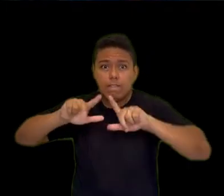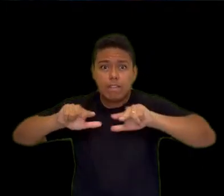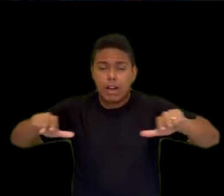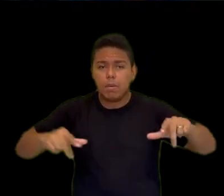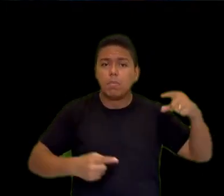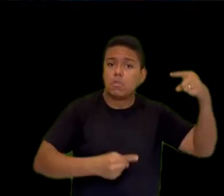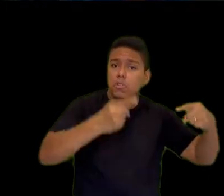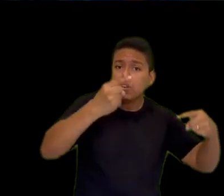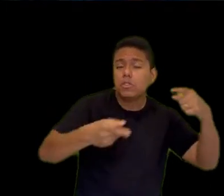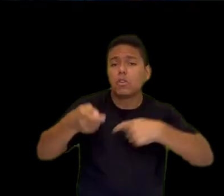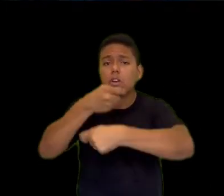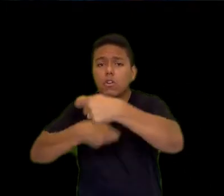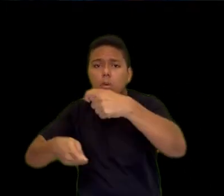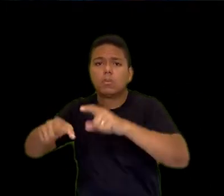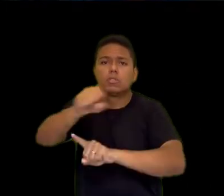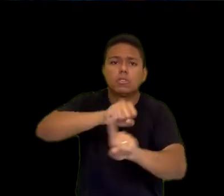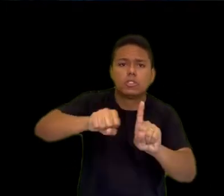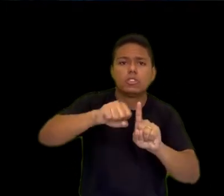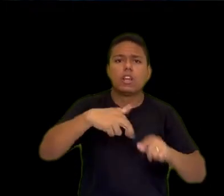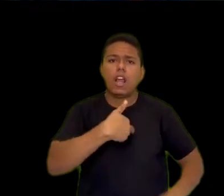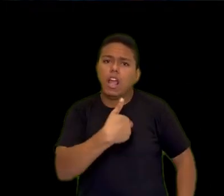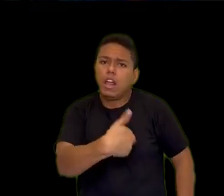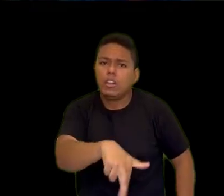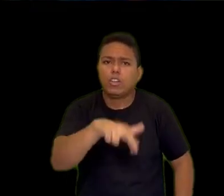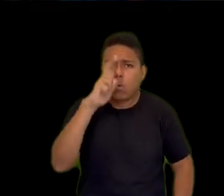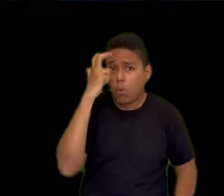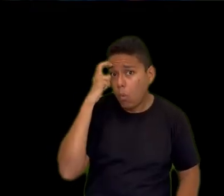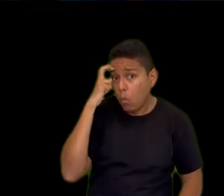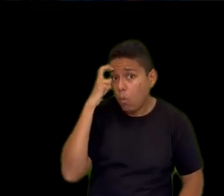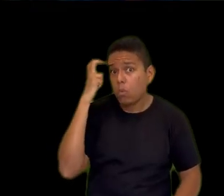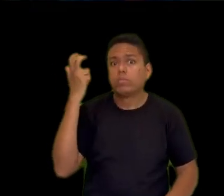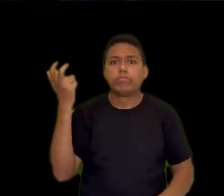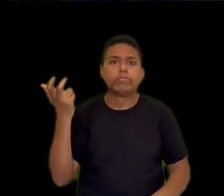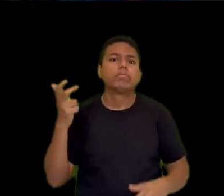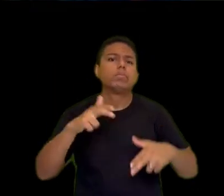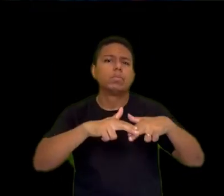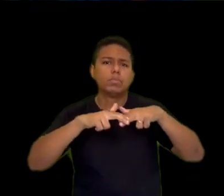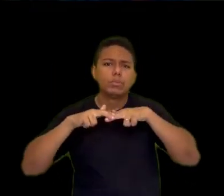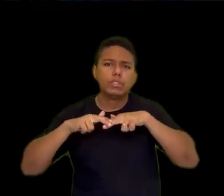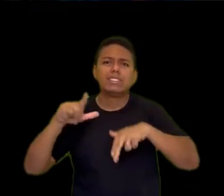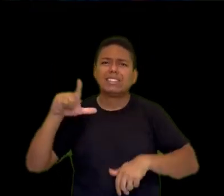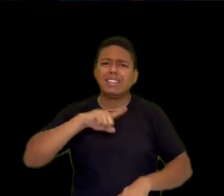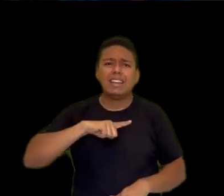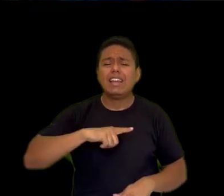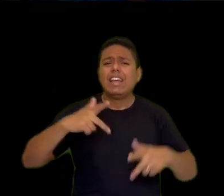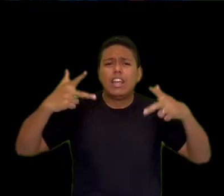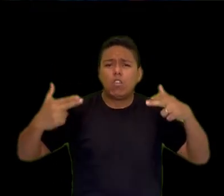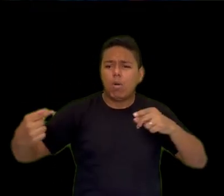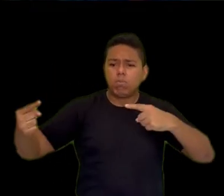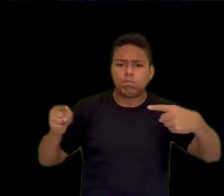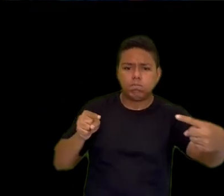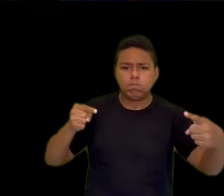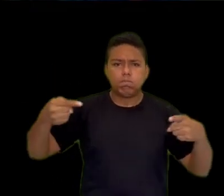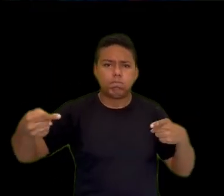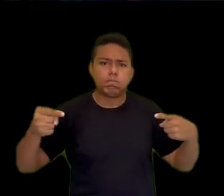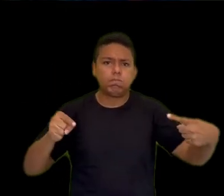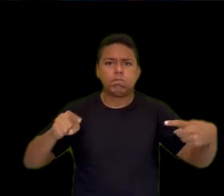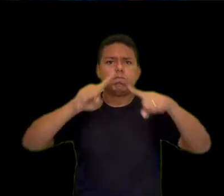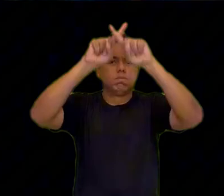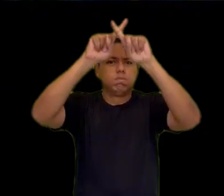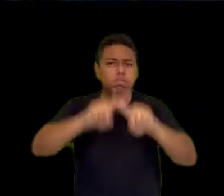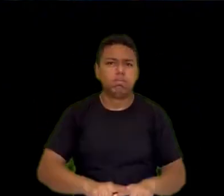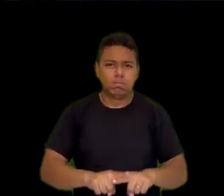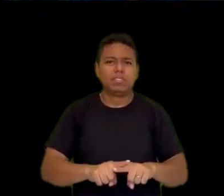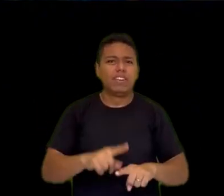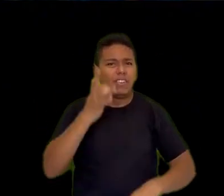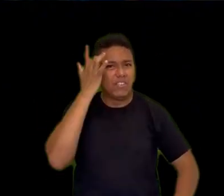culturais. Por isso, é uma arena de constante disputa. Então, não é fácil fazer vigilância sanitária, porque a gente está